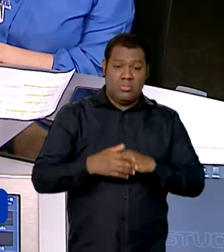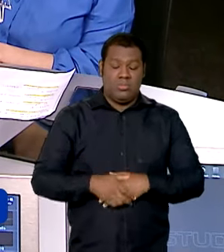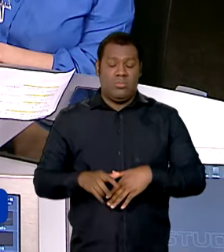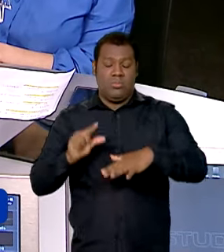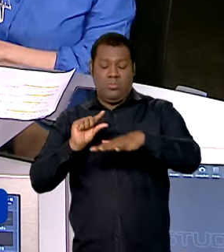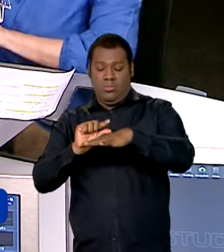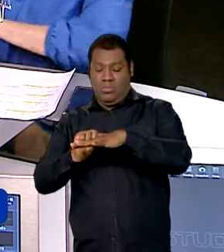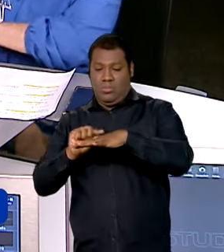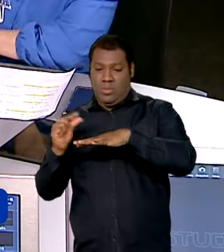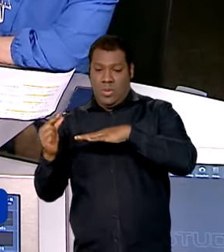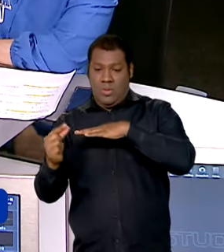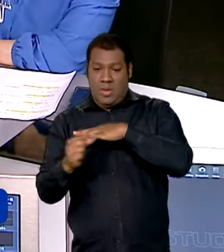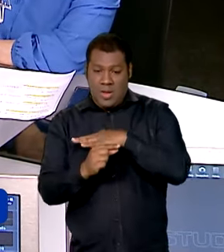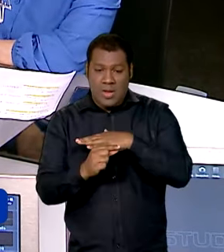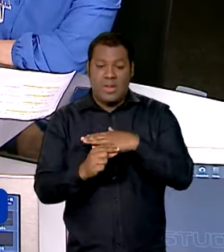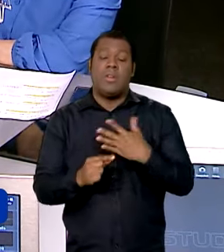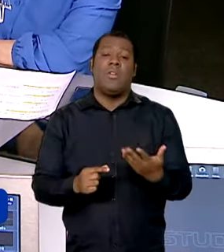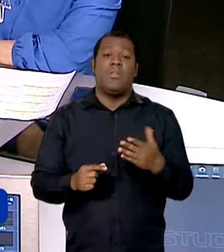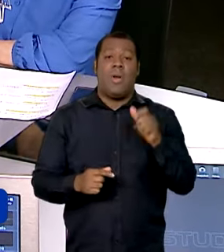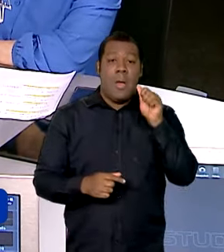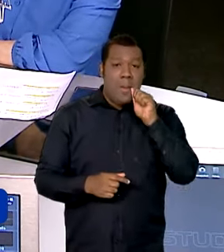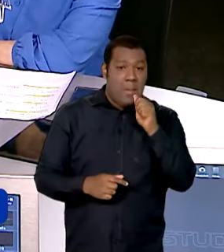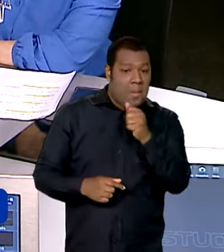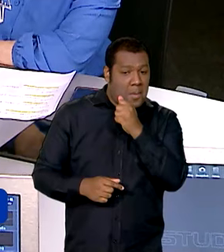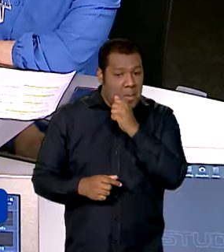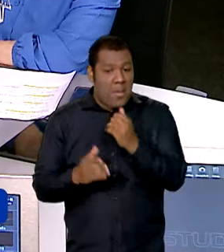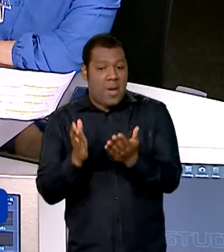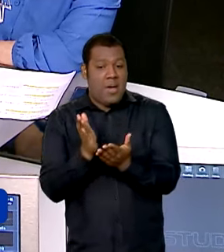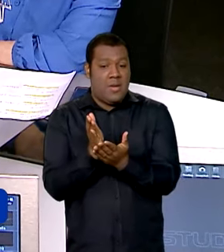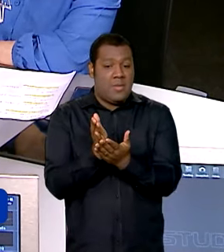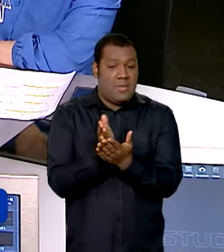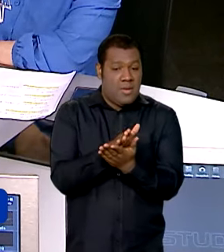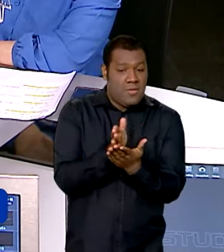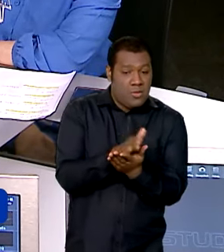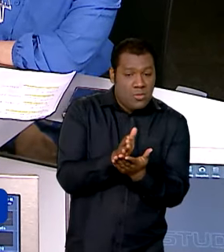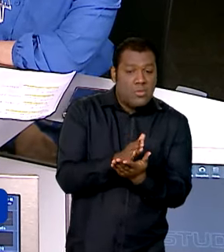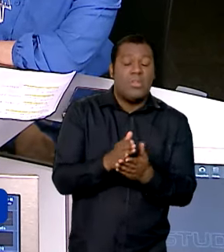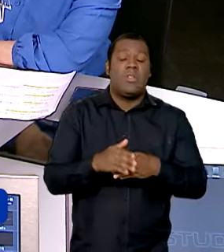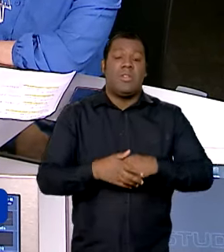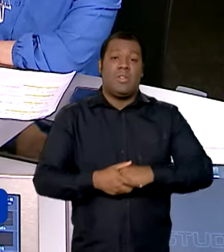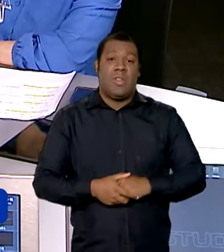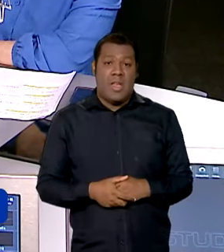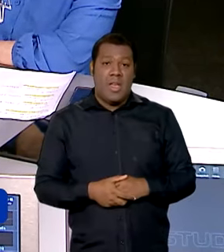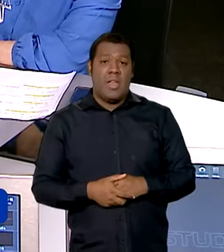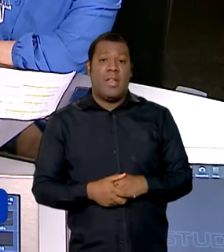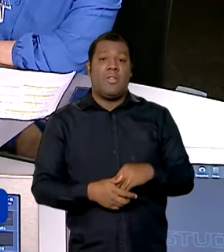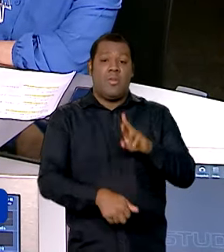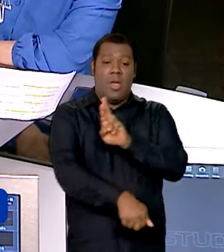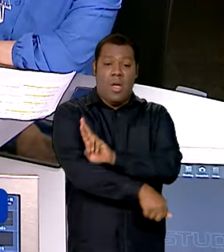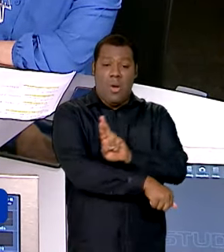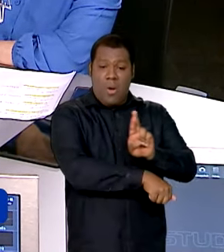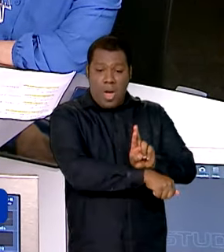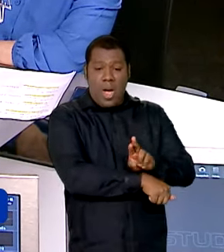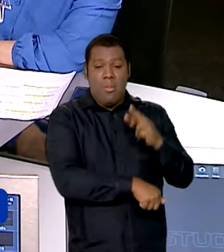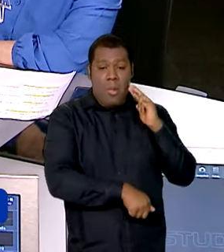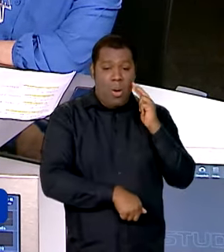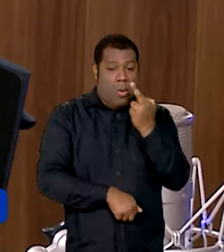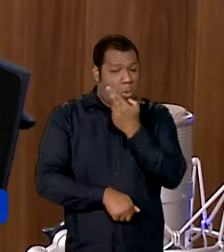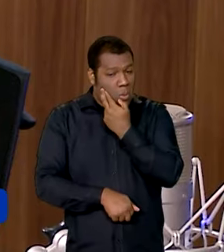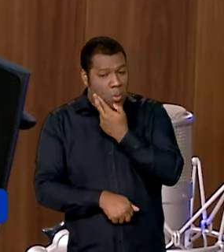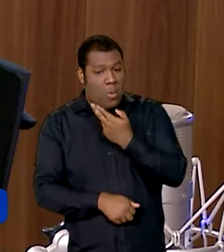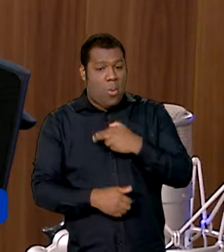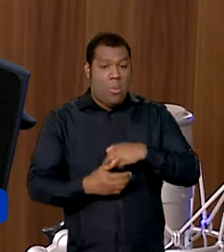envolve o Amapá com Pará e Roraima a manta Manaus e a Rondon que diz respeito ali